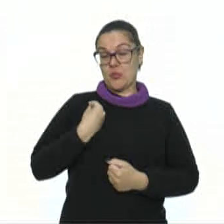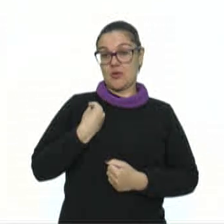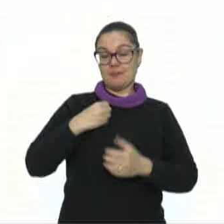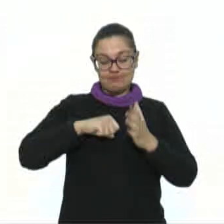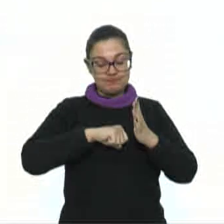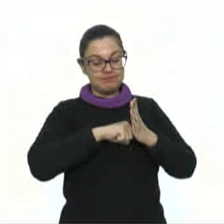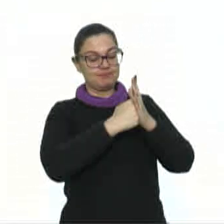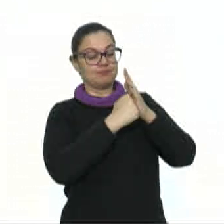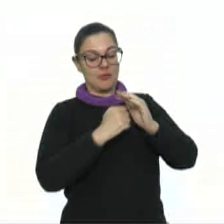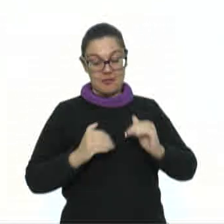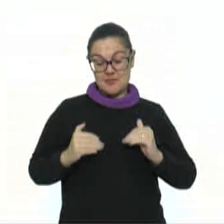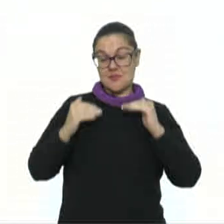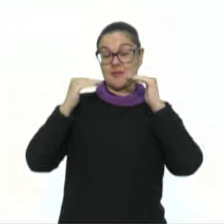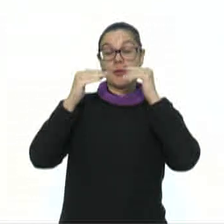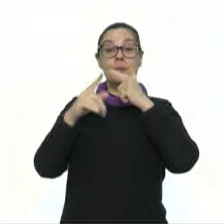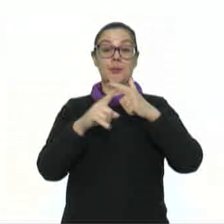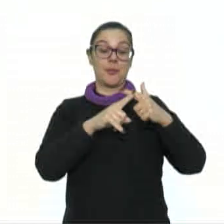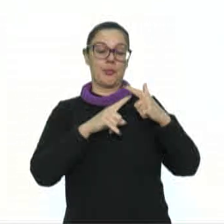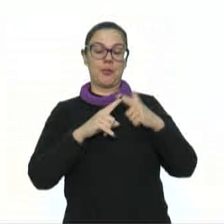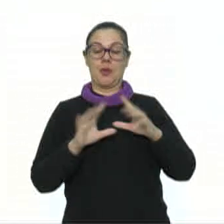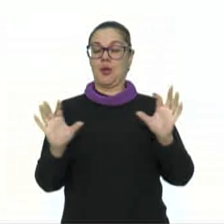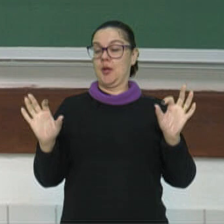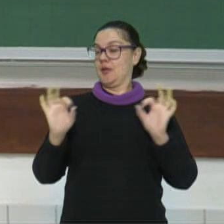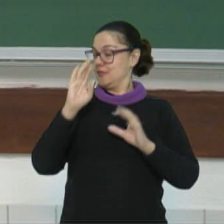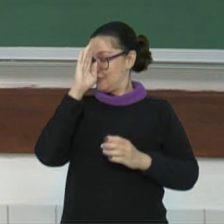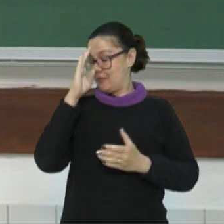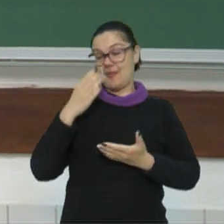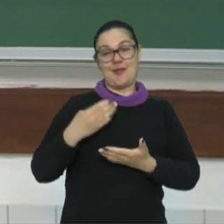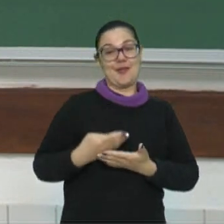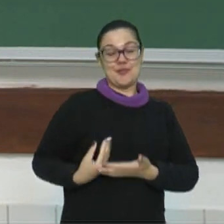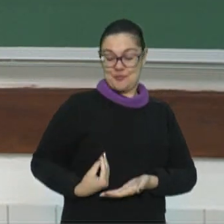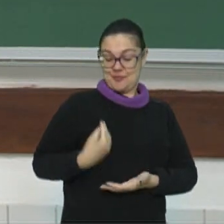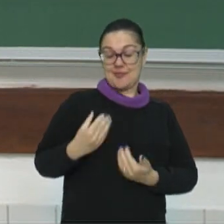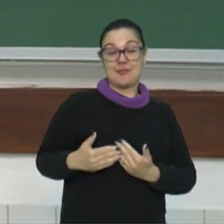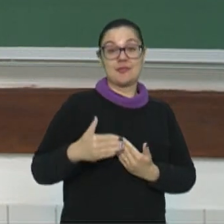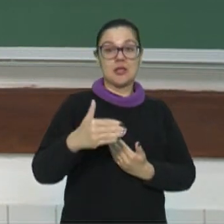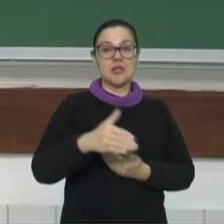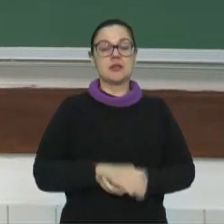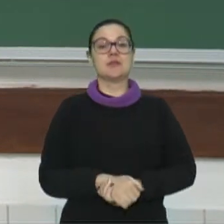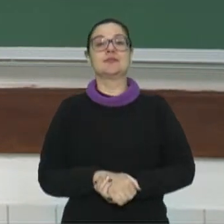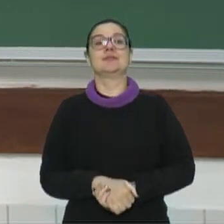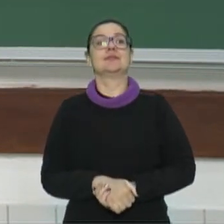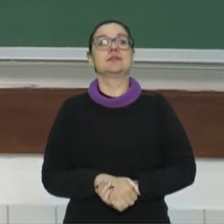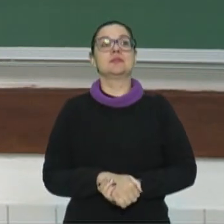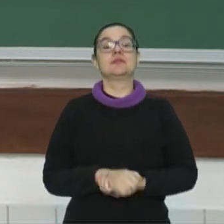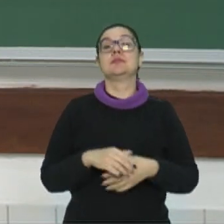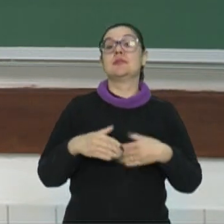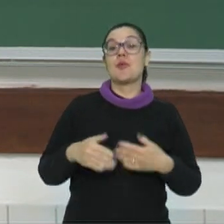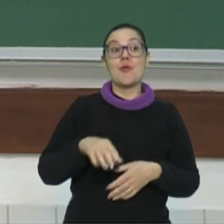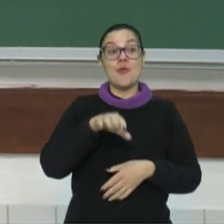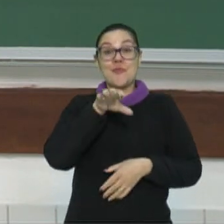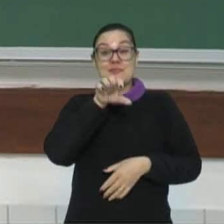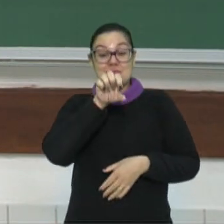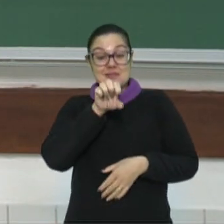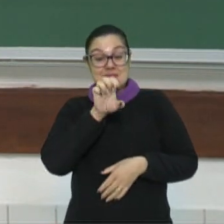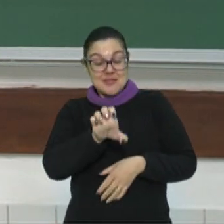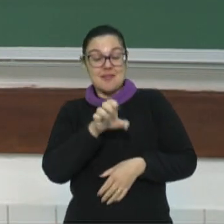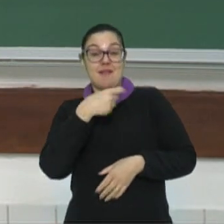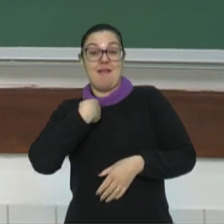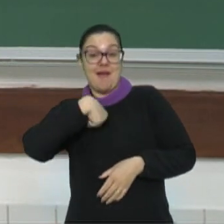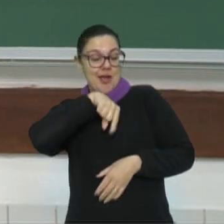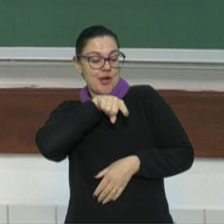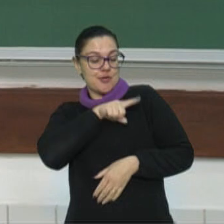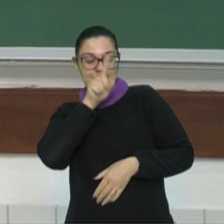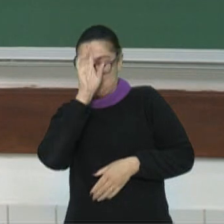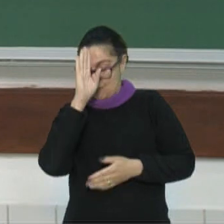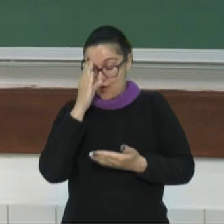nosso crescimento. Por quê? Pois não acreditamos nele. Gente, quando nós não acreditamos em nós, é